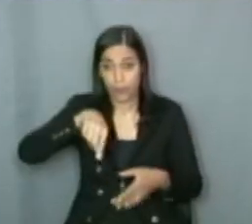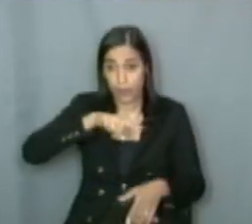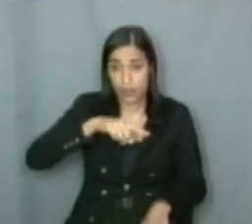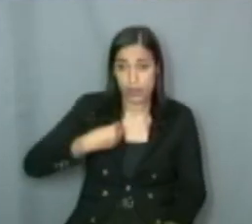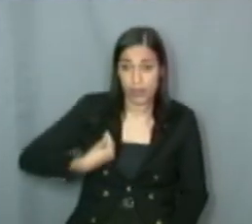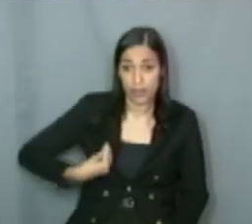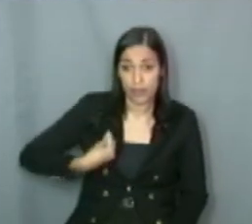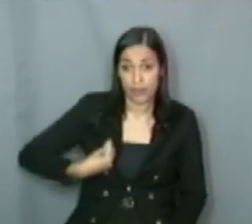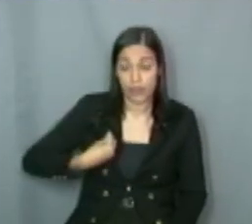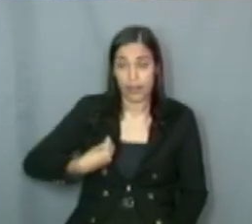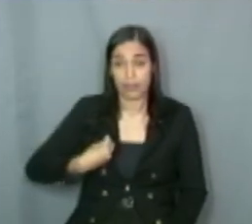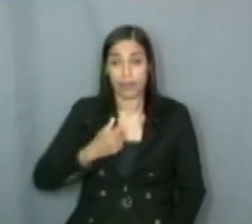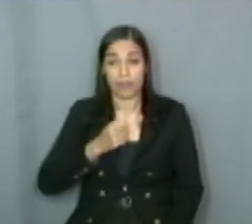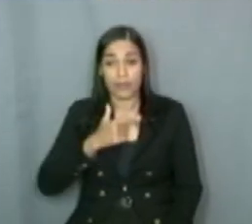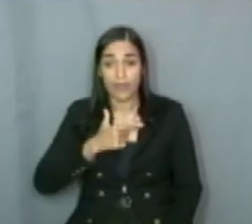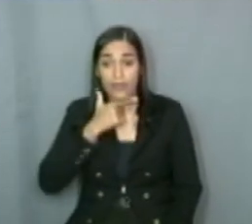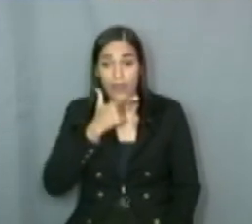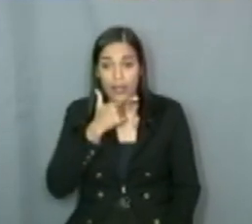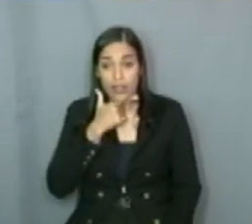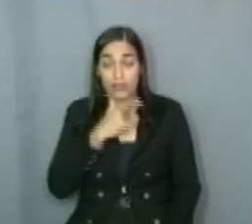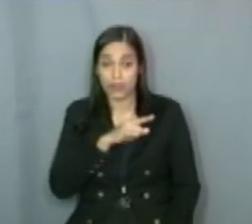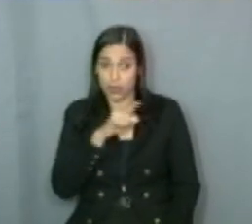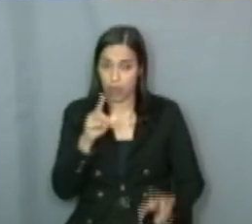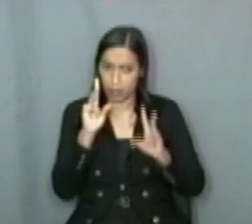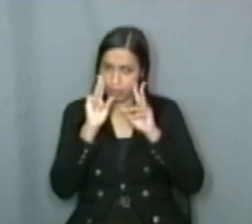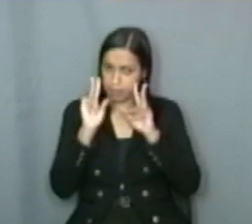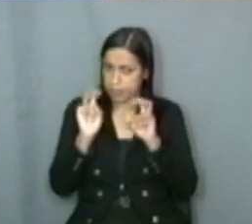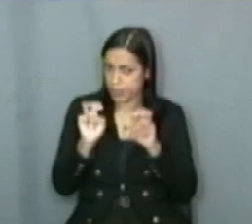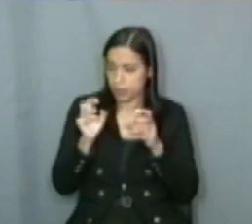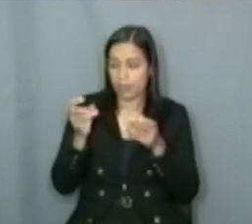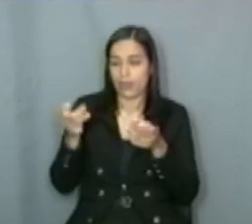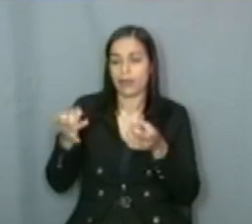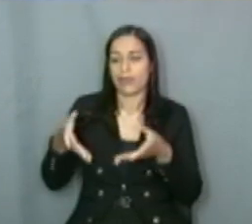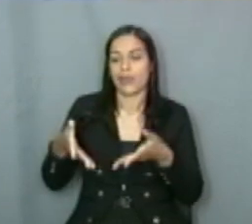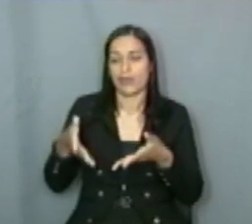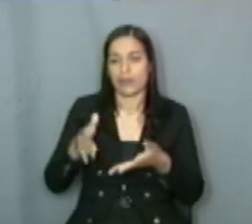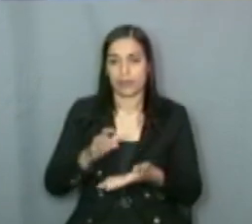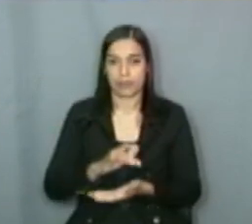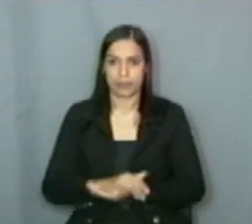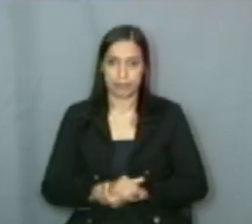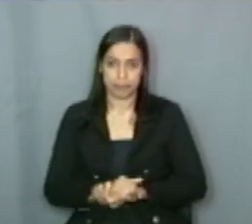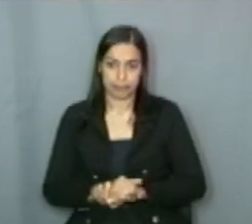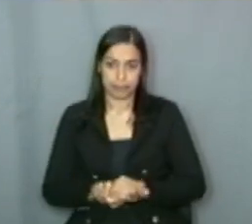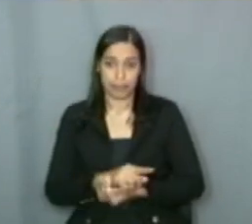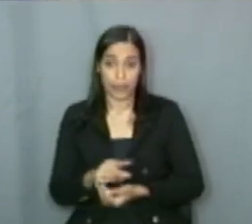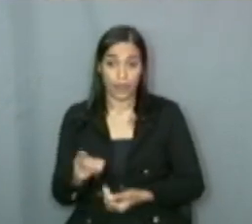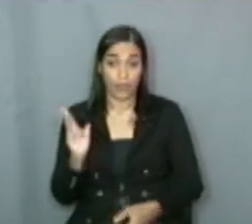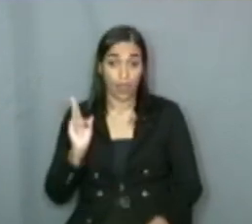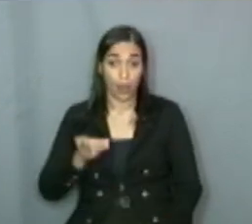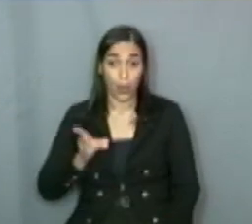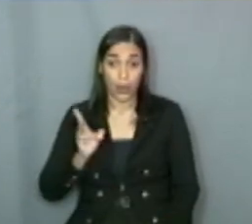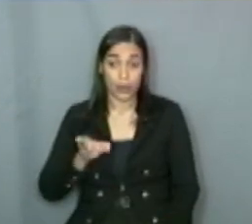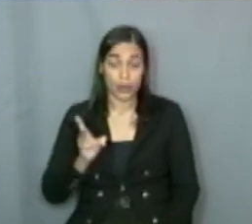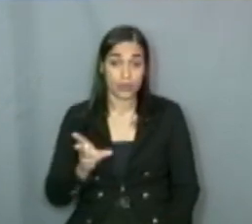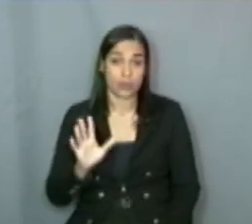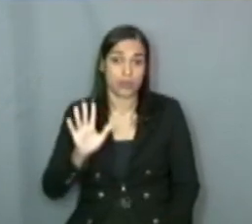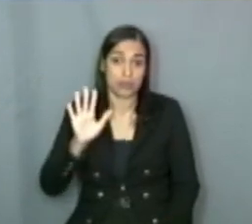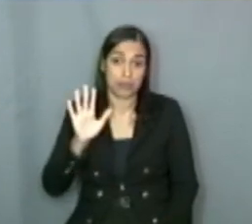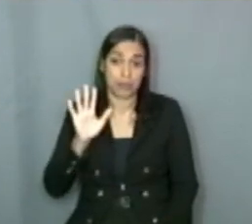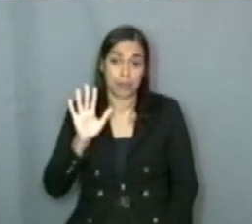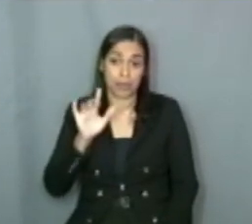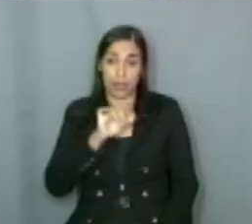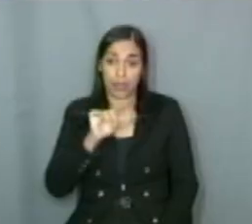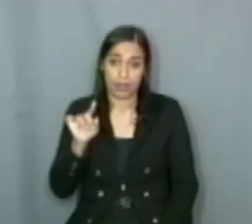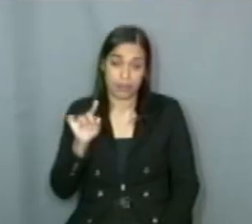veja o abandono da prefeitura para você. Aí, se você vai querer continuar nesse abandono,